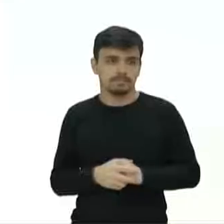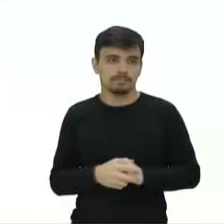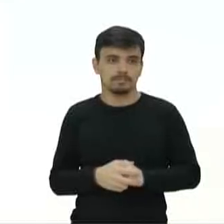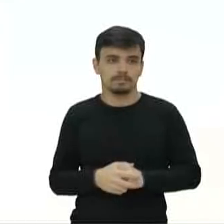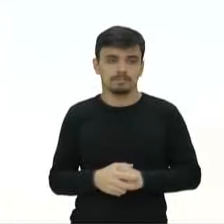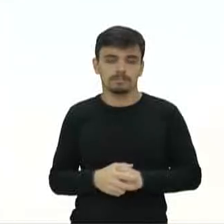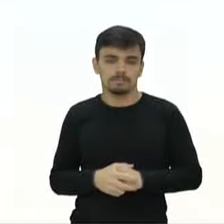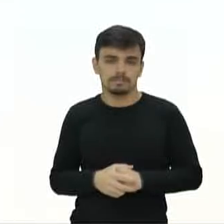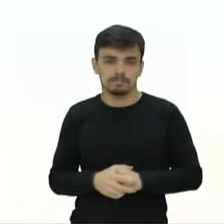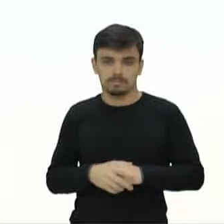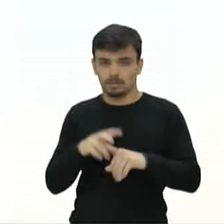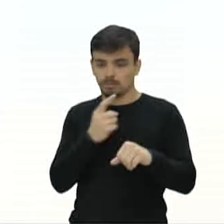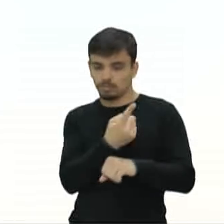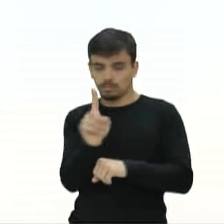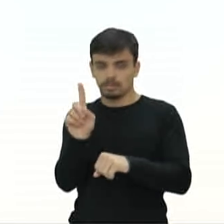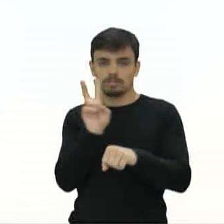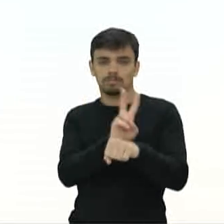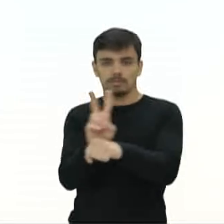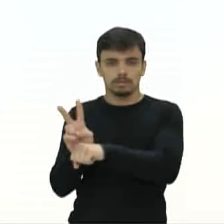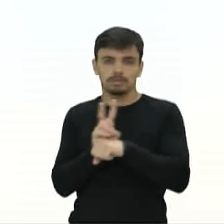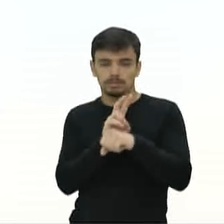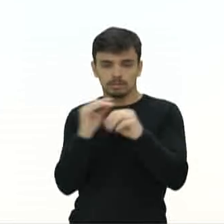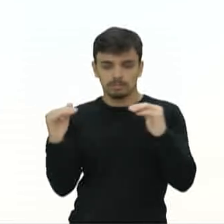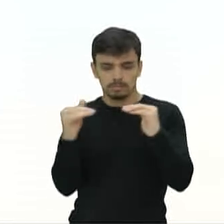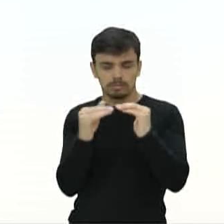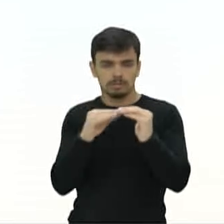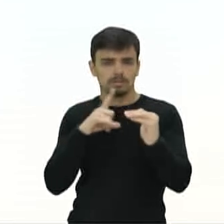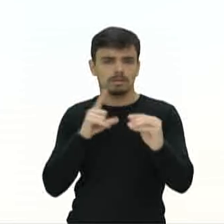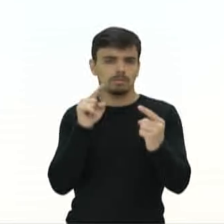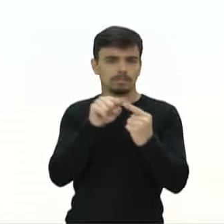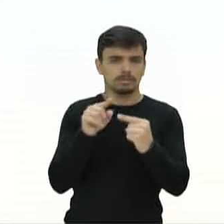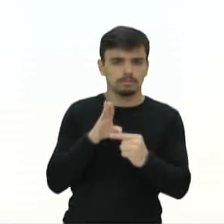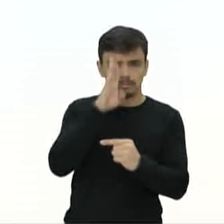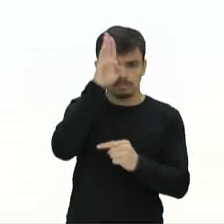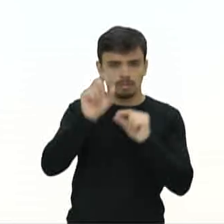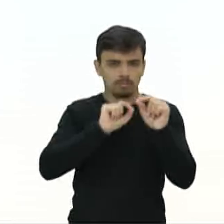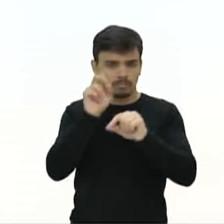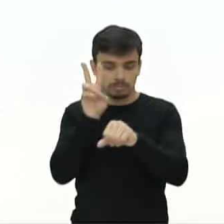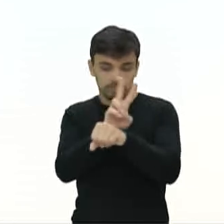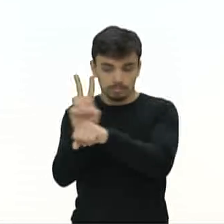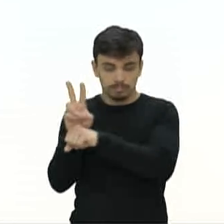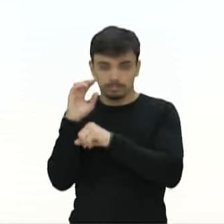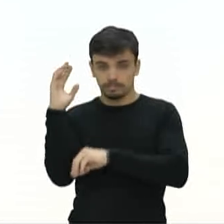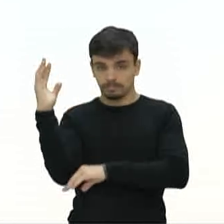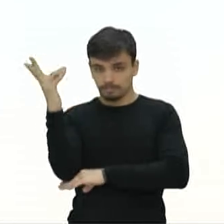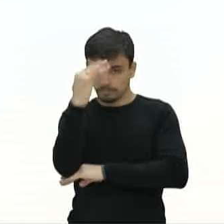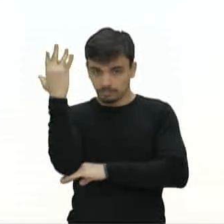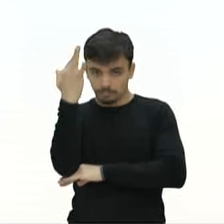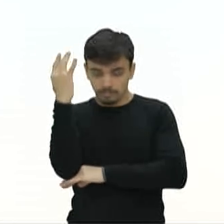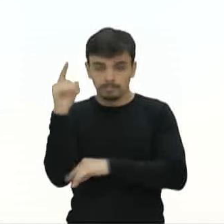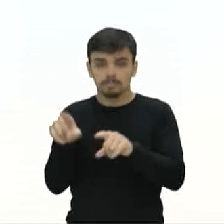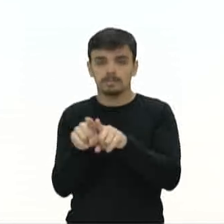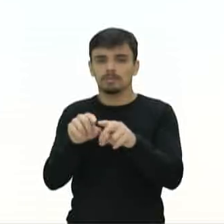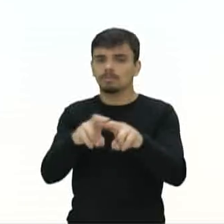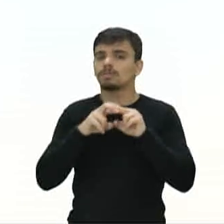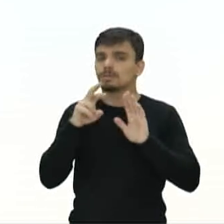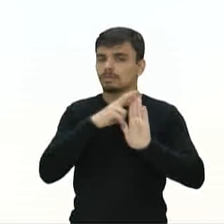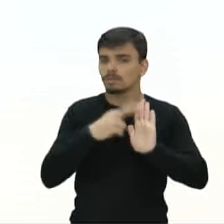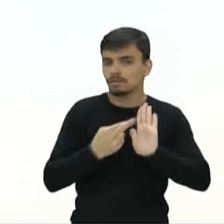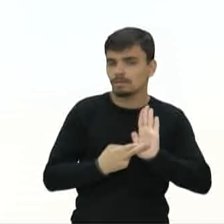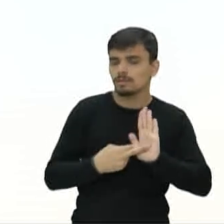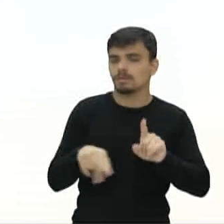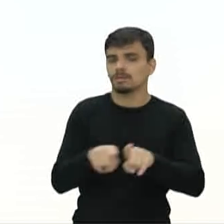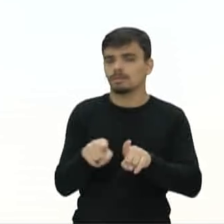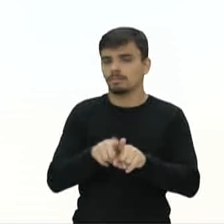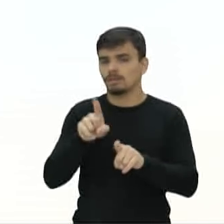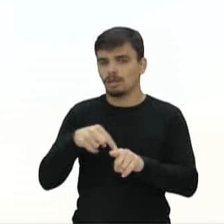As unidades de proteção integral têm como principal objetivo a proteção da natureza. Por isso, as regras de normas são